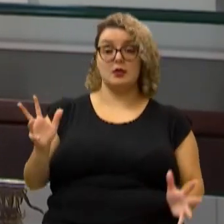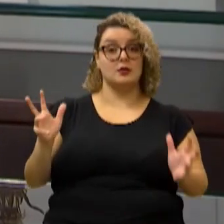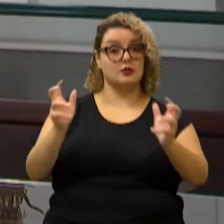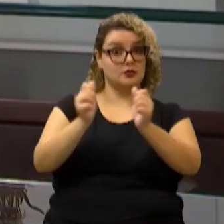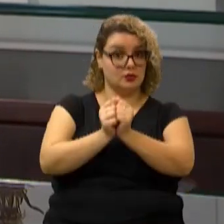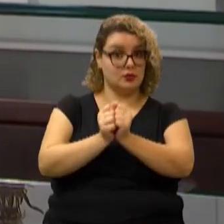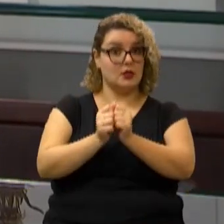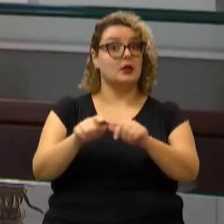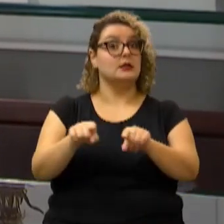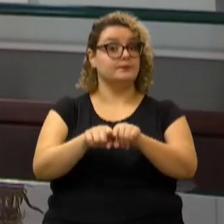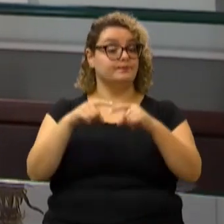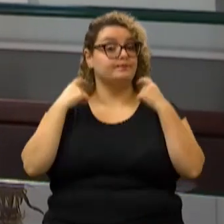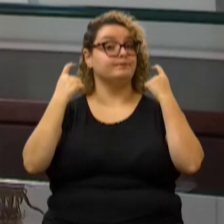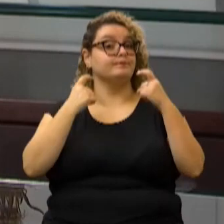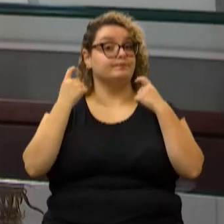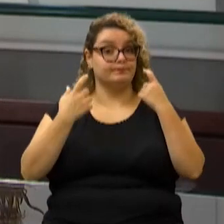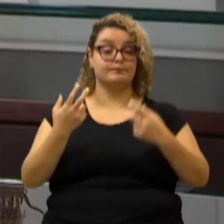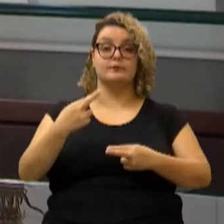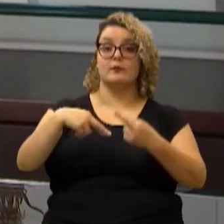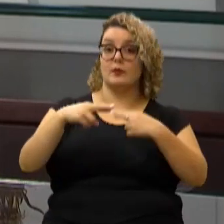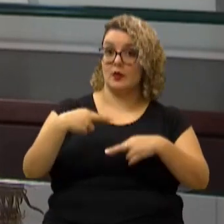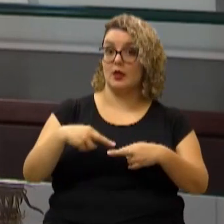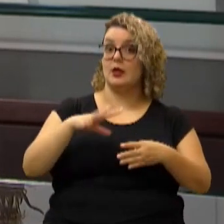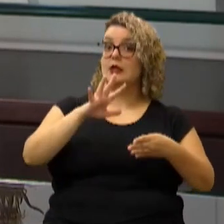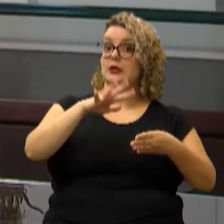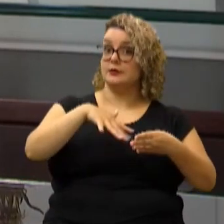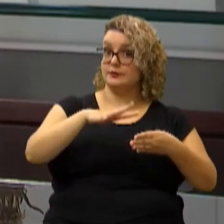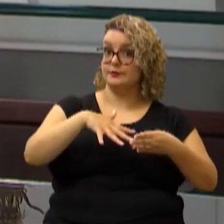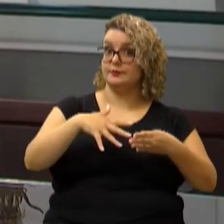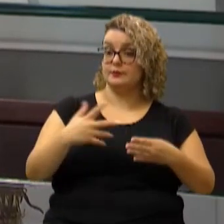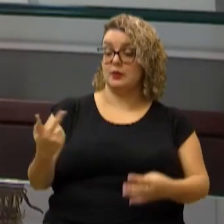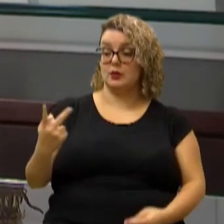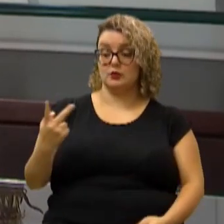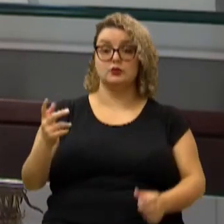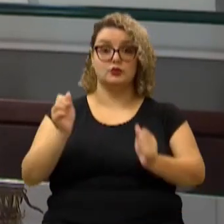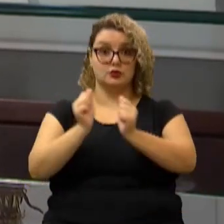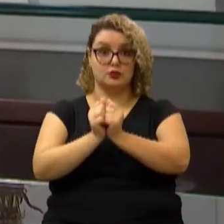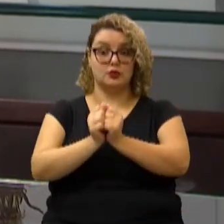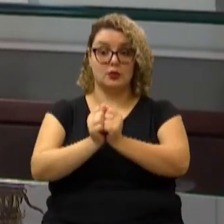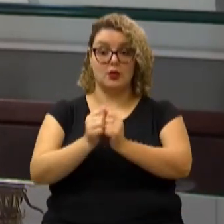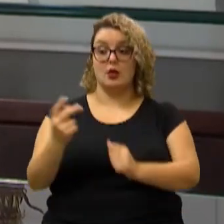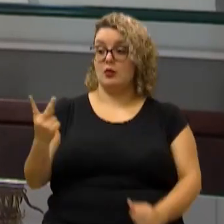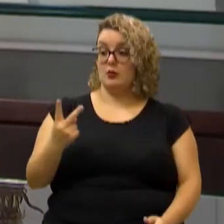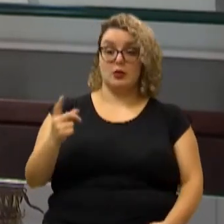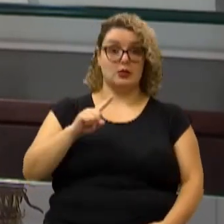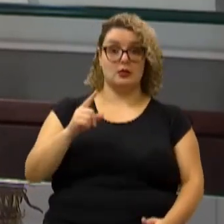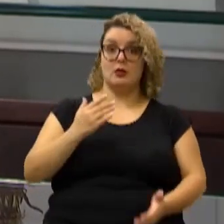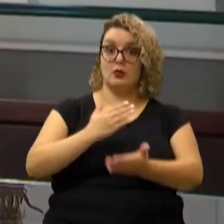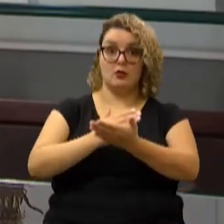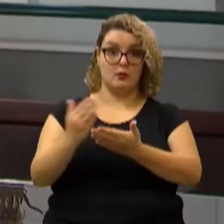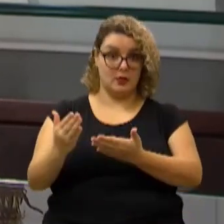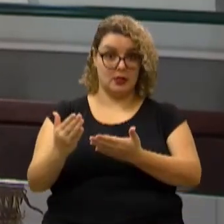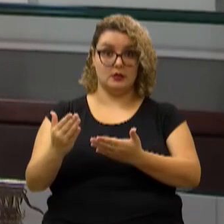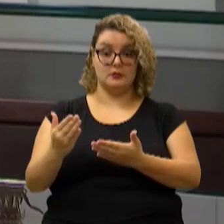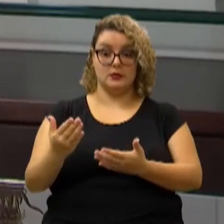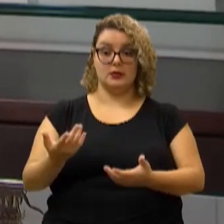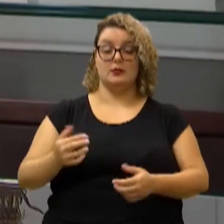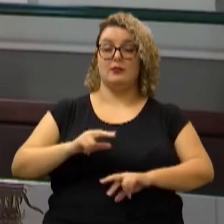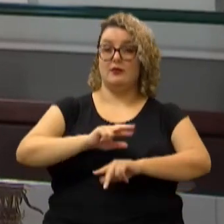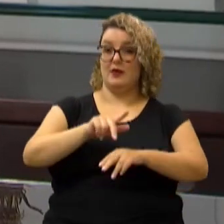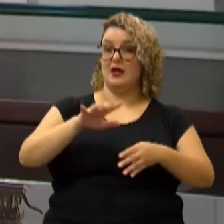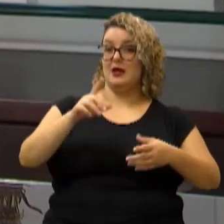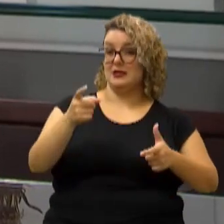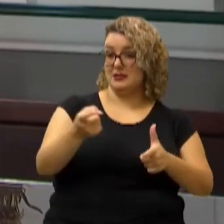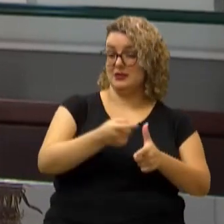dos dois se unem também surgem as preocupações em relação às contas em comum e para o casal não começar essa jornada